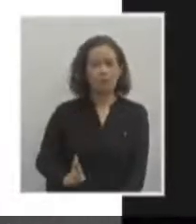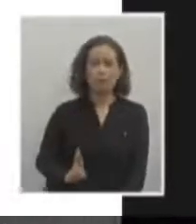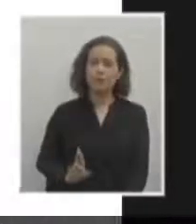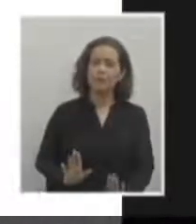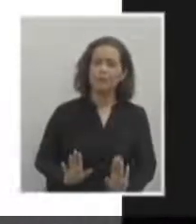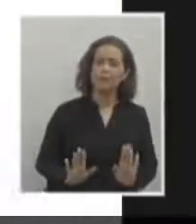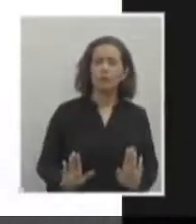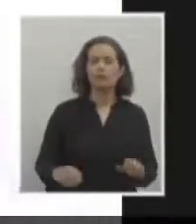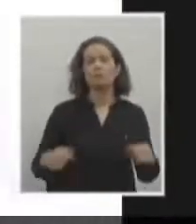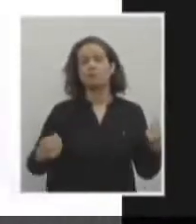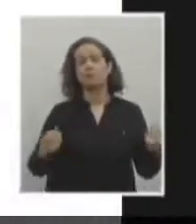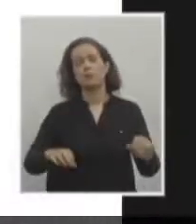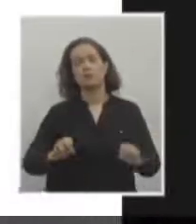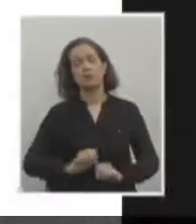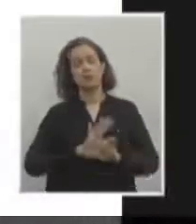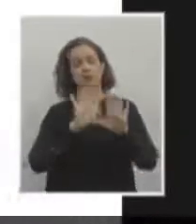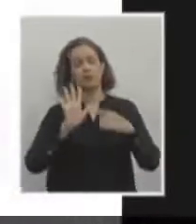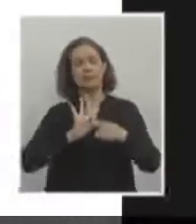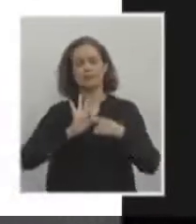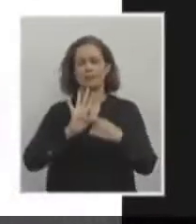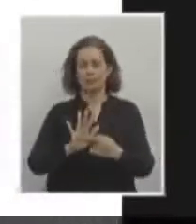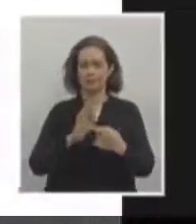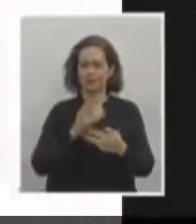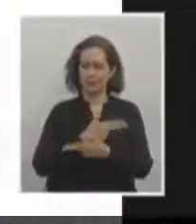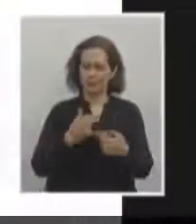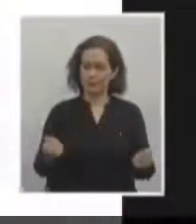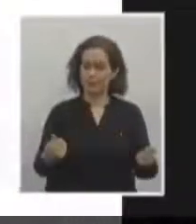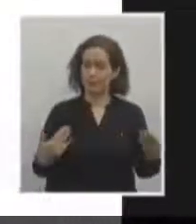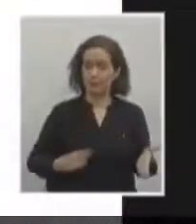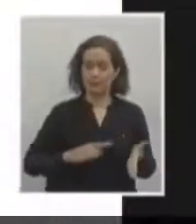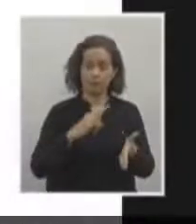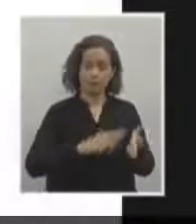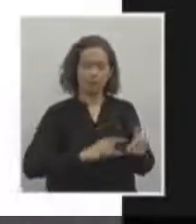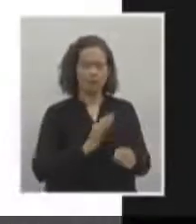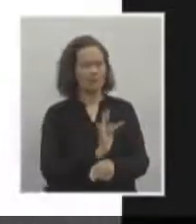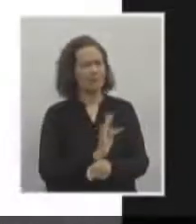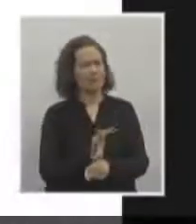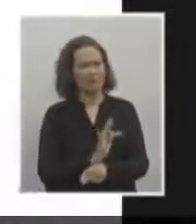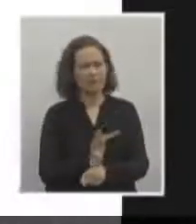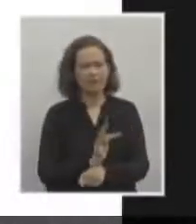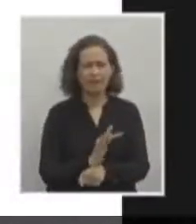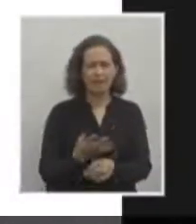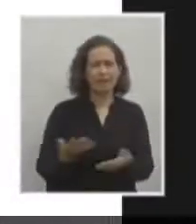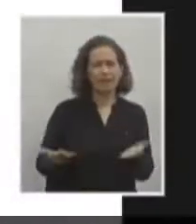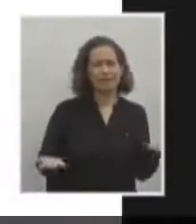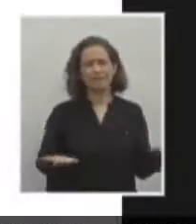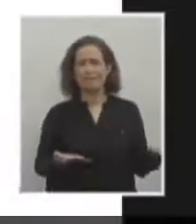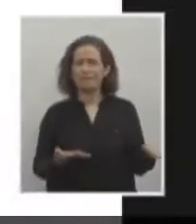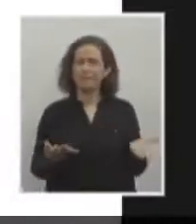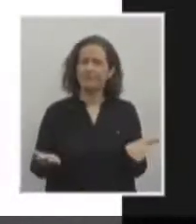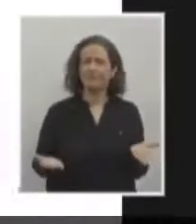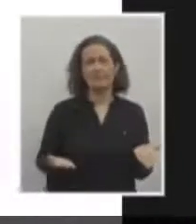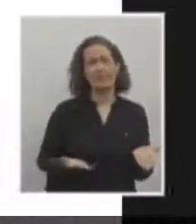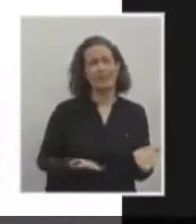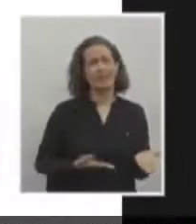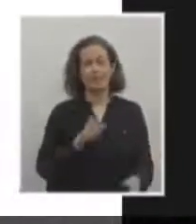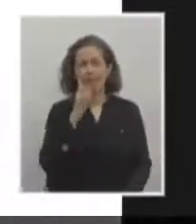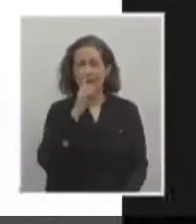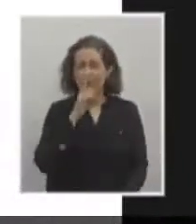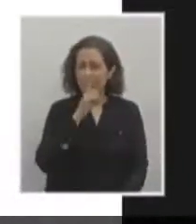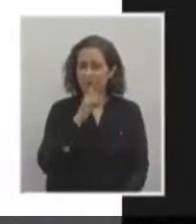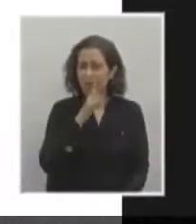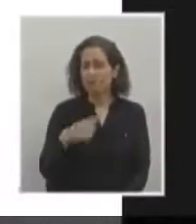que esclarecer algo. Realmente, essa nota técnica ficou uma situação a desejar, né? E nós